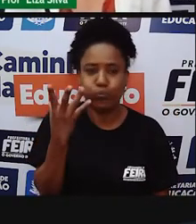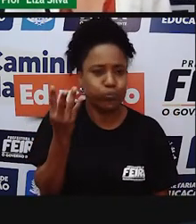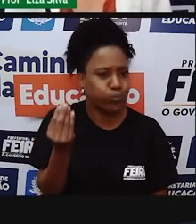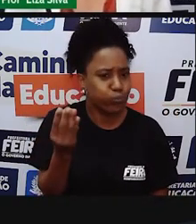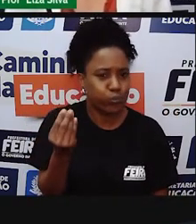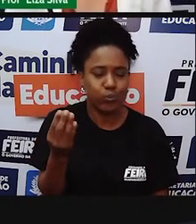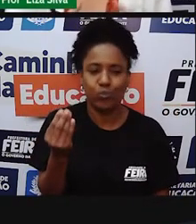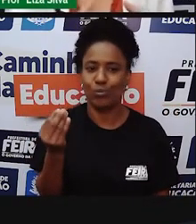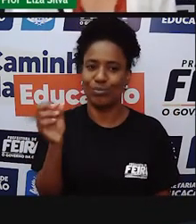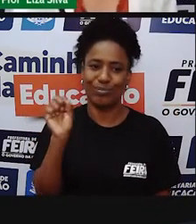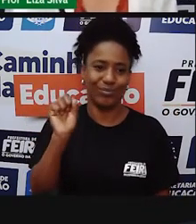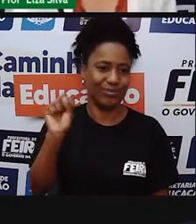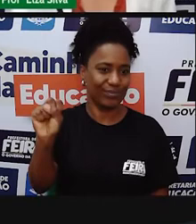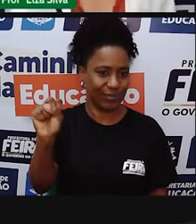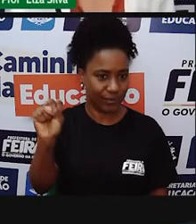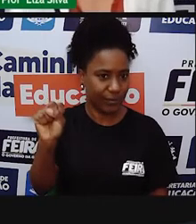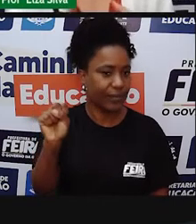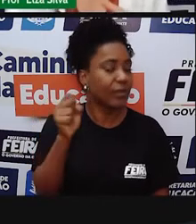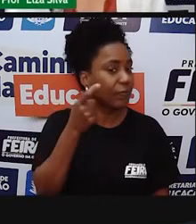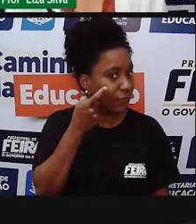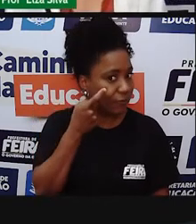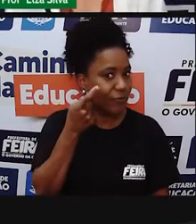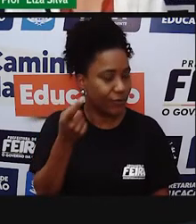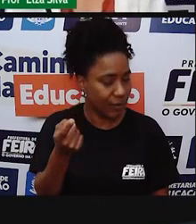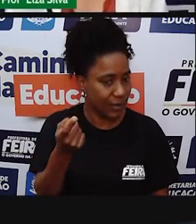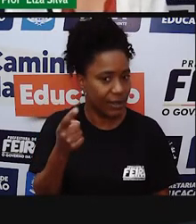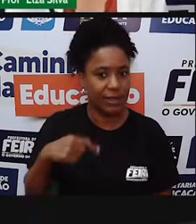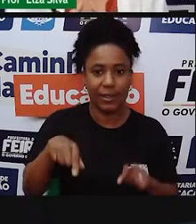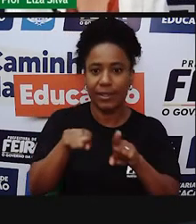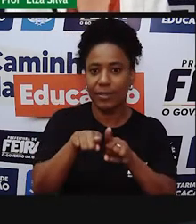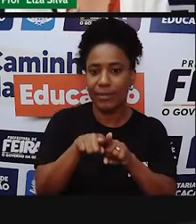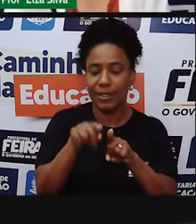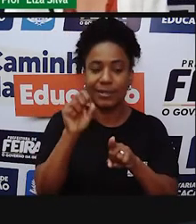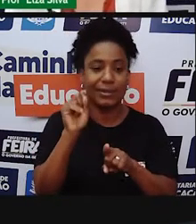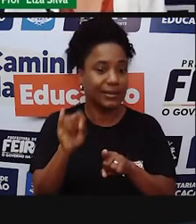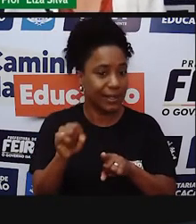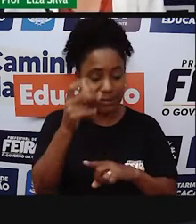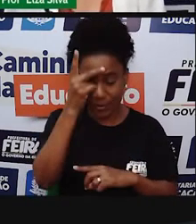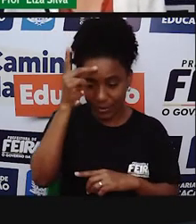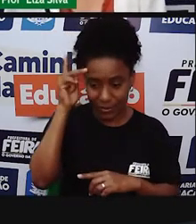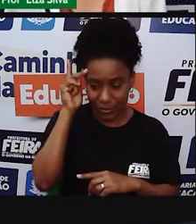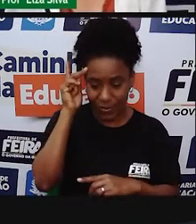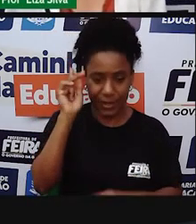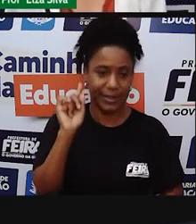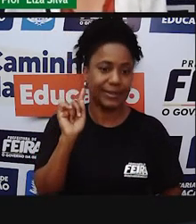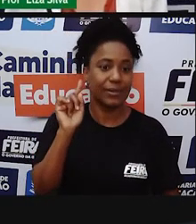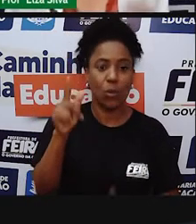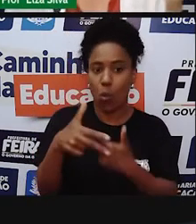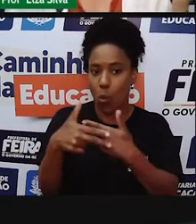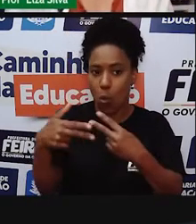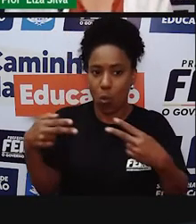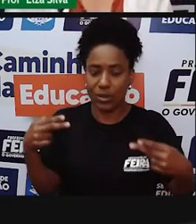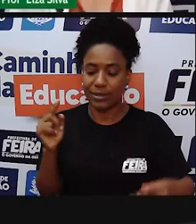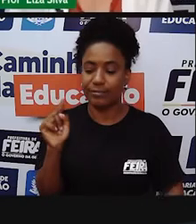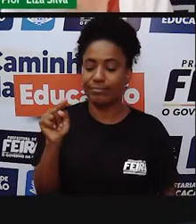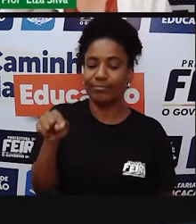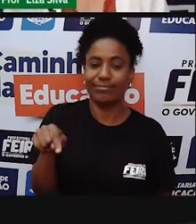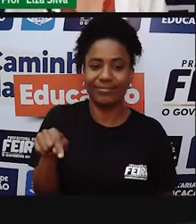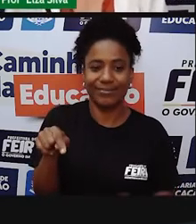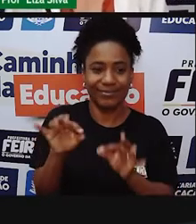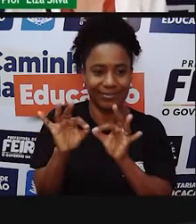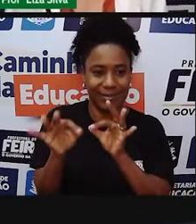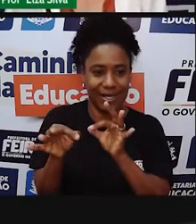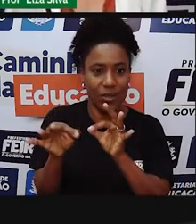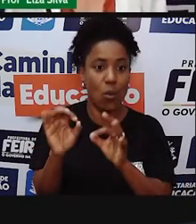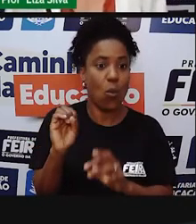observando também se o objeto ou a pessoa sobre quem você está se referindo está perto